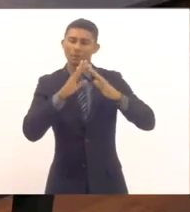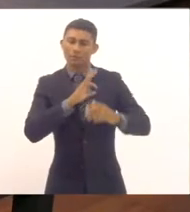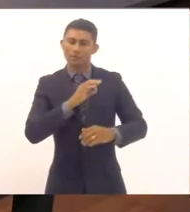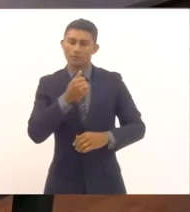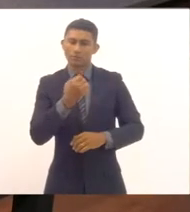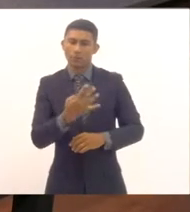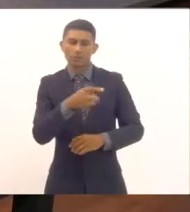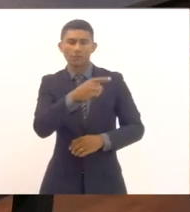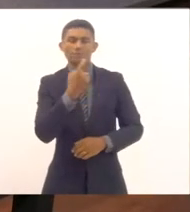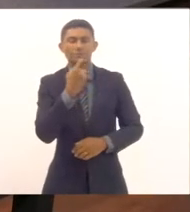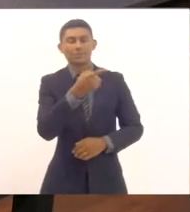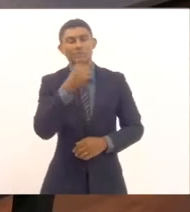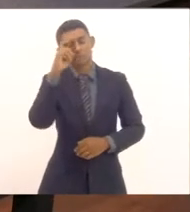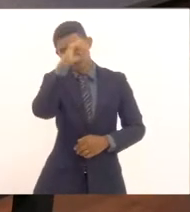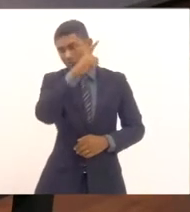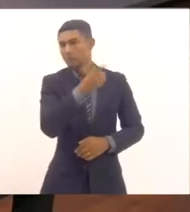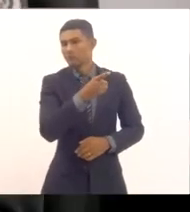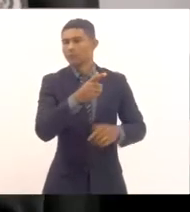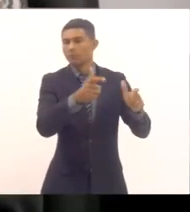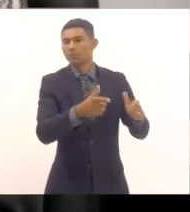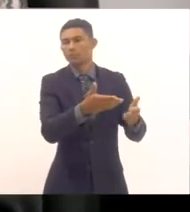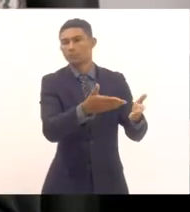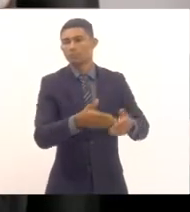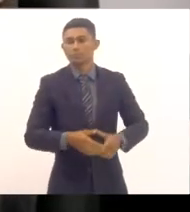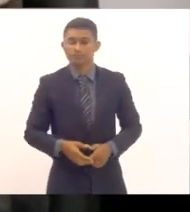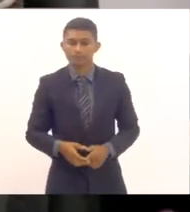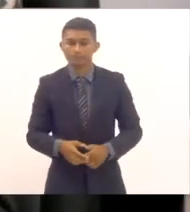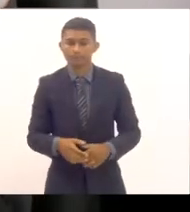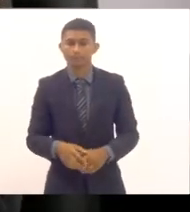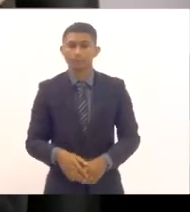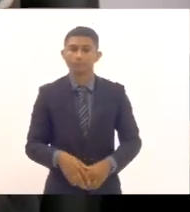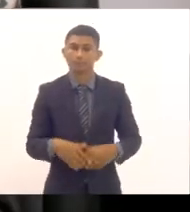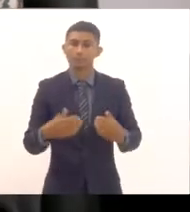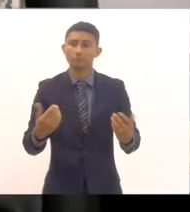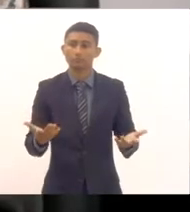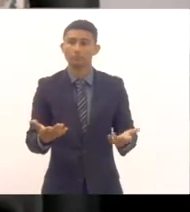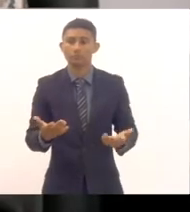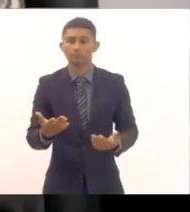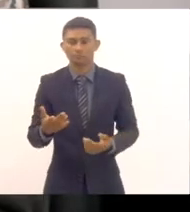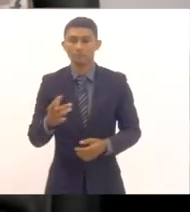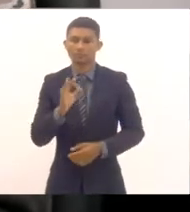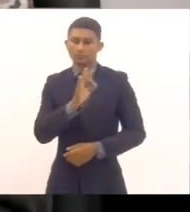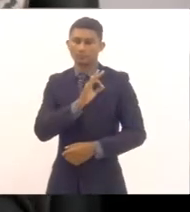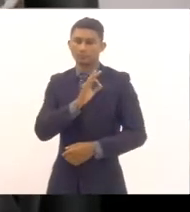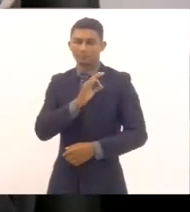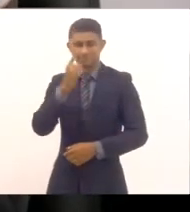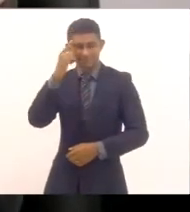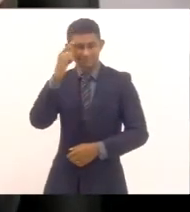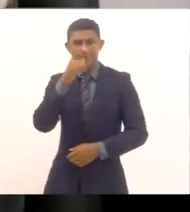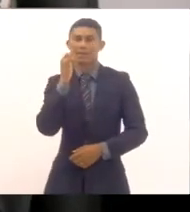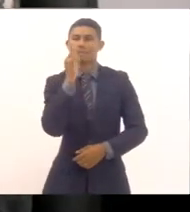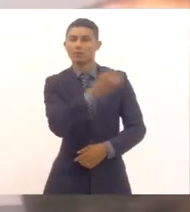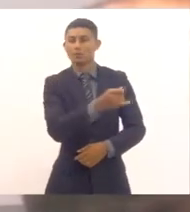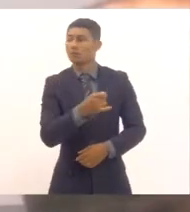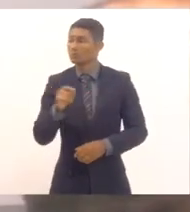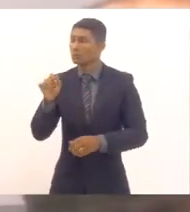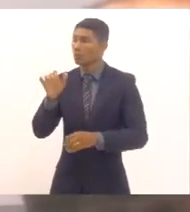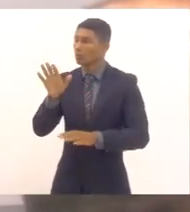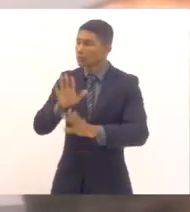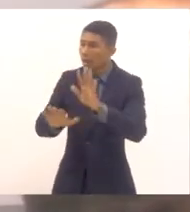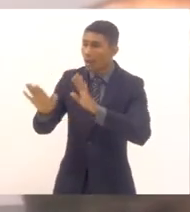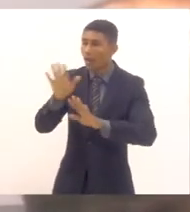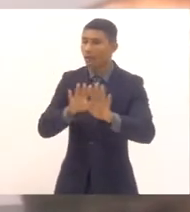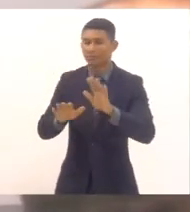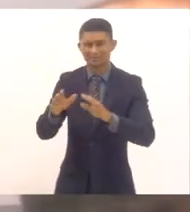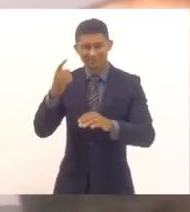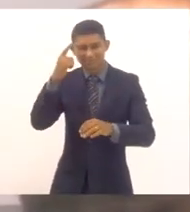complicadíssimo então voltando àquela questão que o policial alertou o cuidado na estação é porque assim